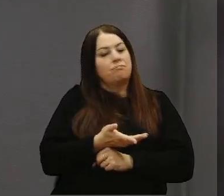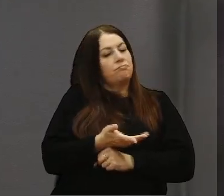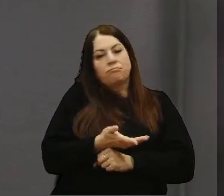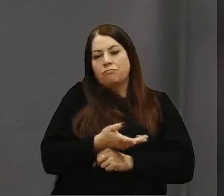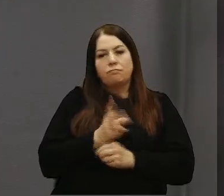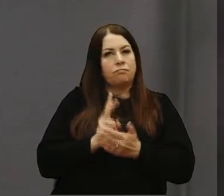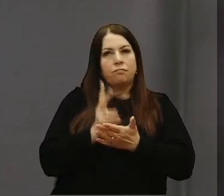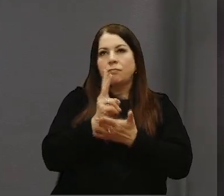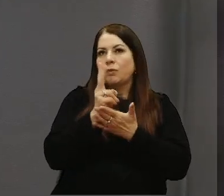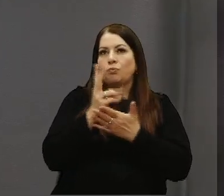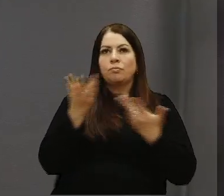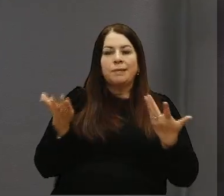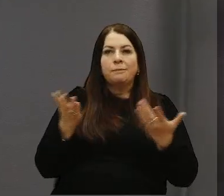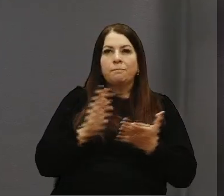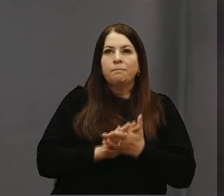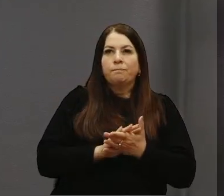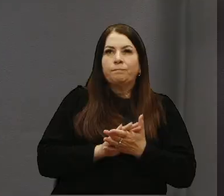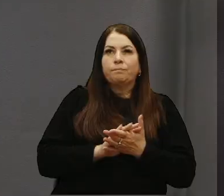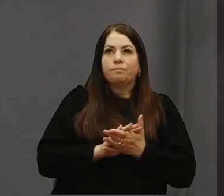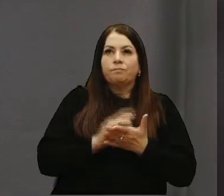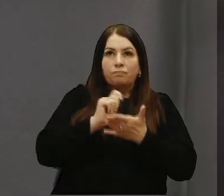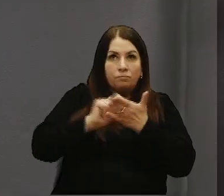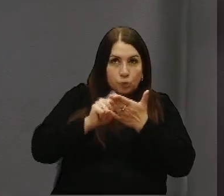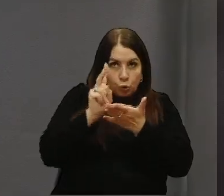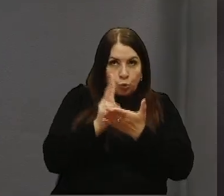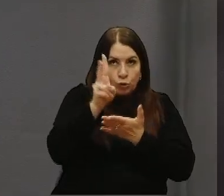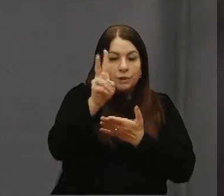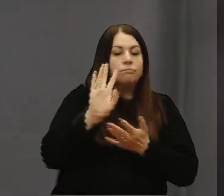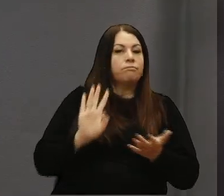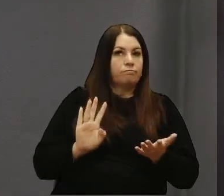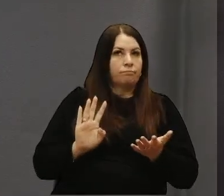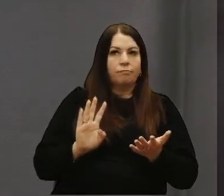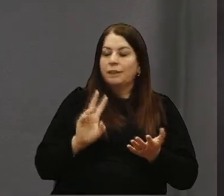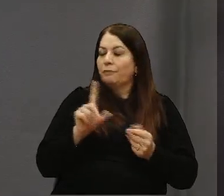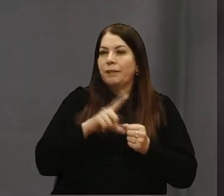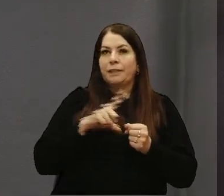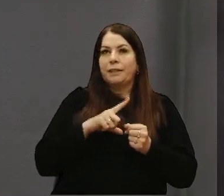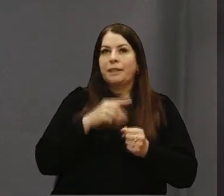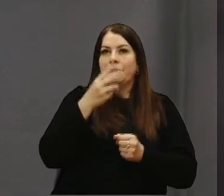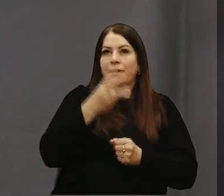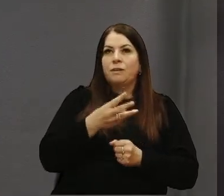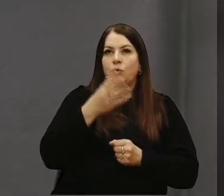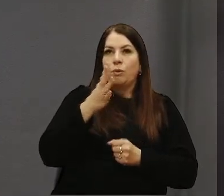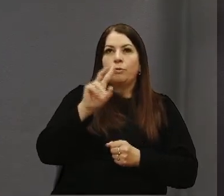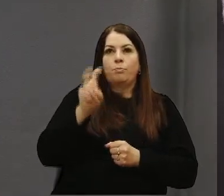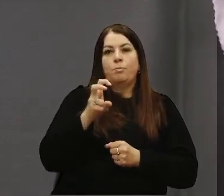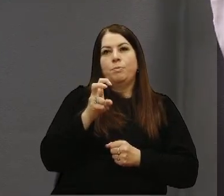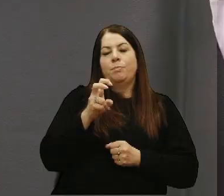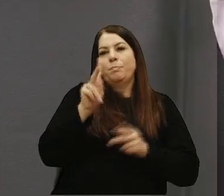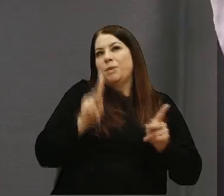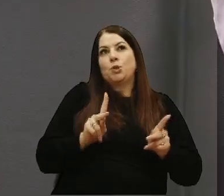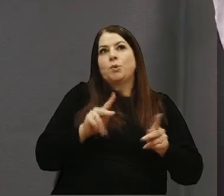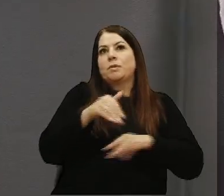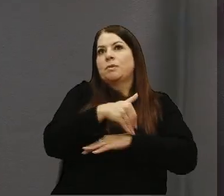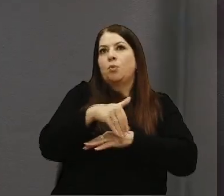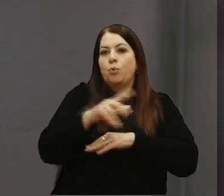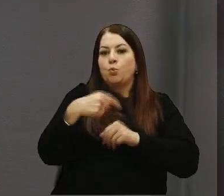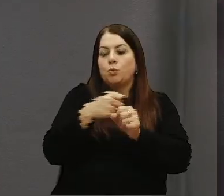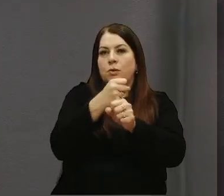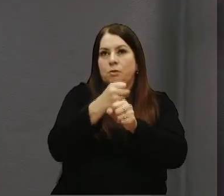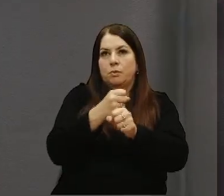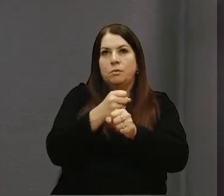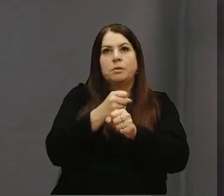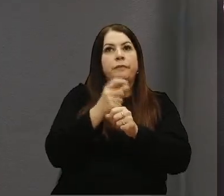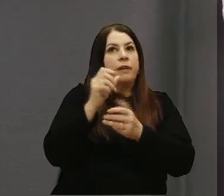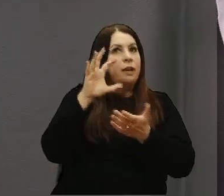vai continuar. Só que, anotem aí, se continuar nessa pegada, a gente vai ter 3, 4 mil pessoas na rua de Caxias nos próximos anos. Que